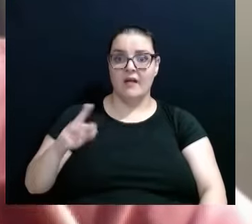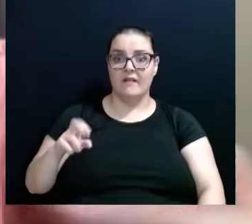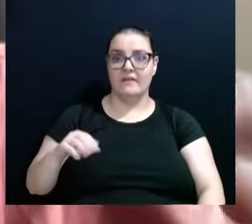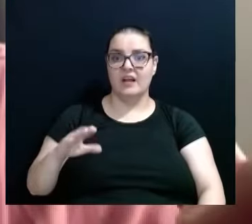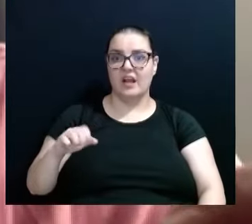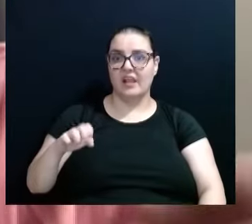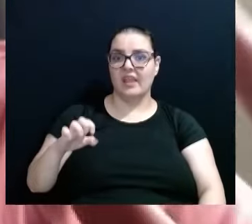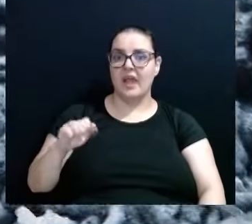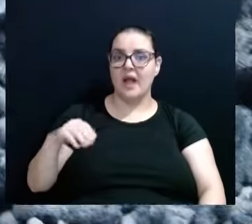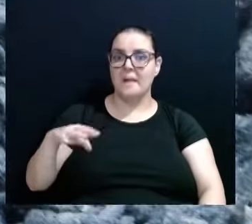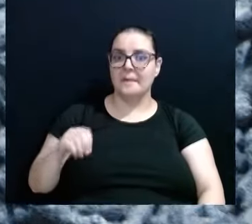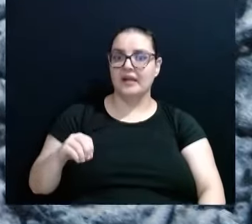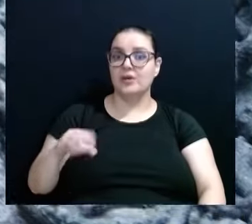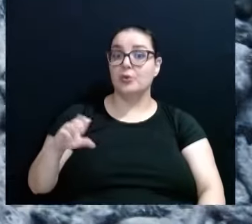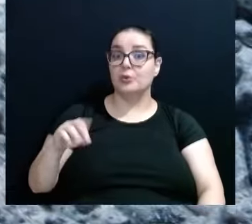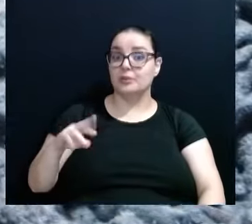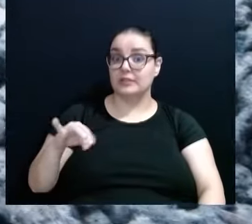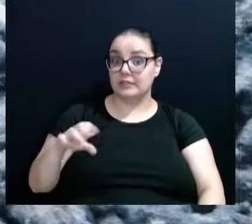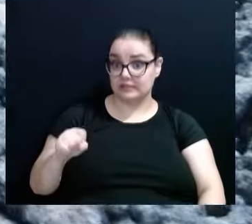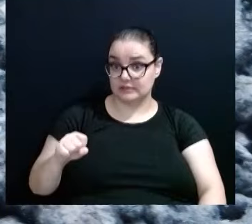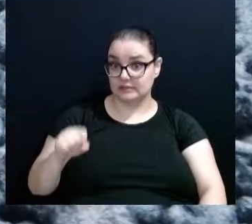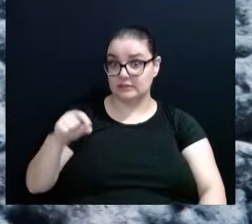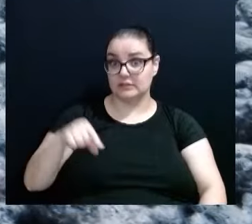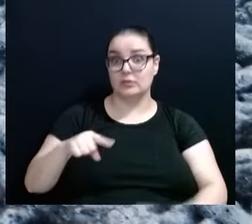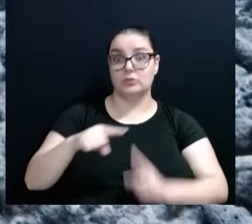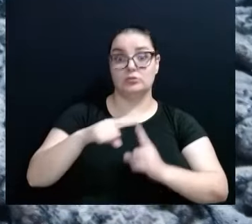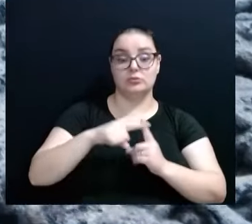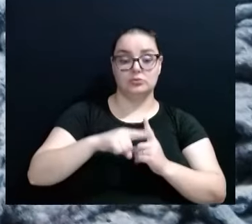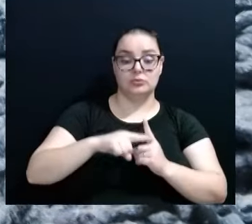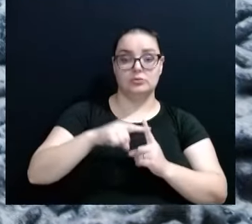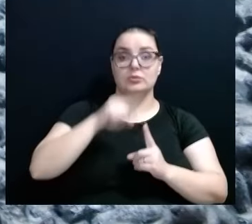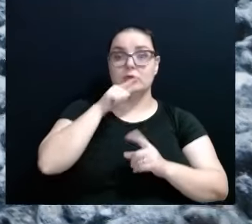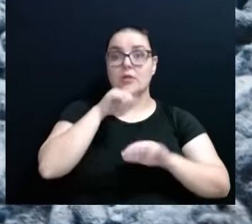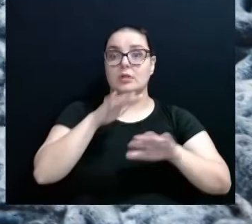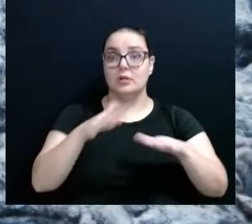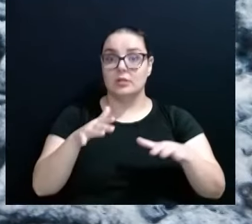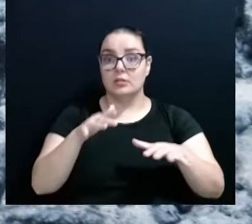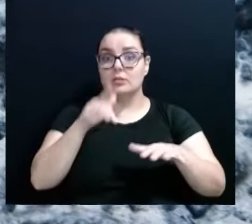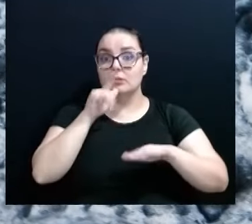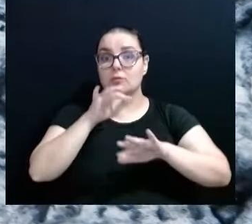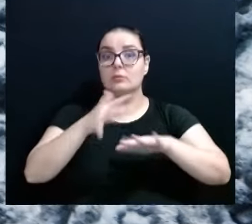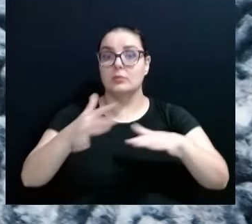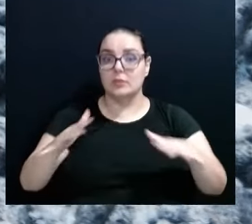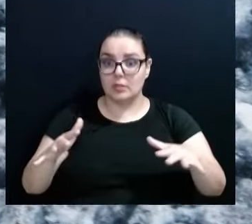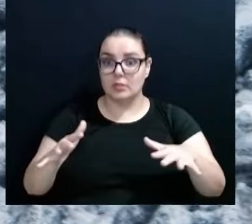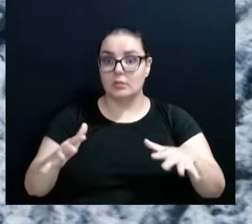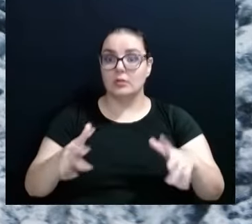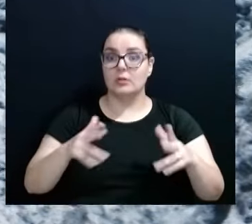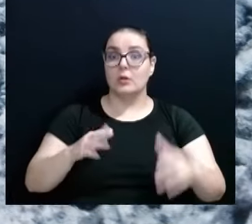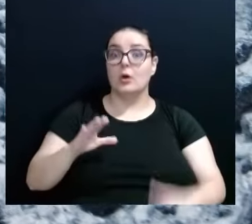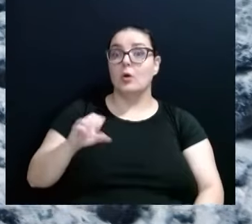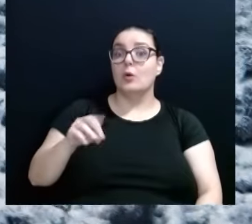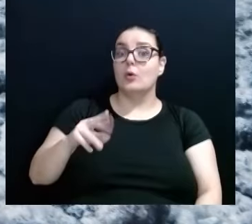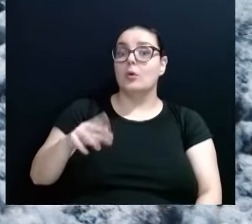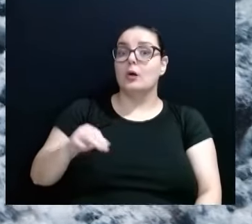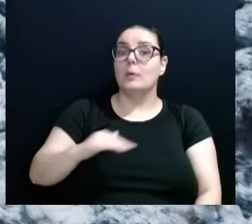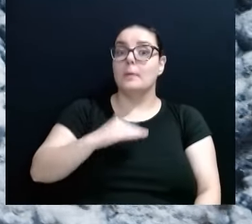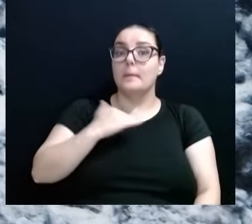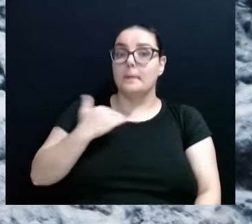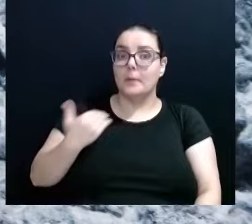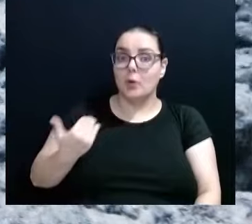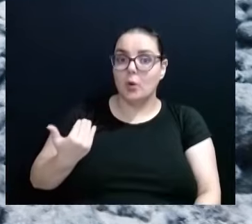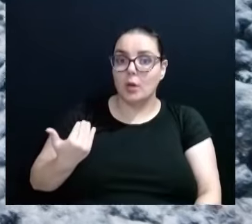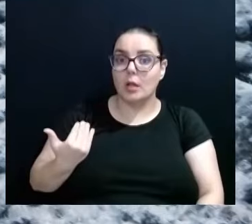retorno de branqueamento dos corais. É o ponto de temperatura da água do mar a partir do qual os